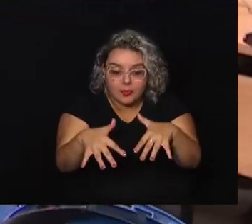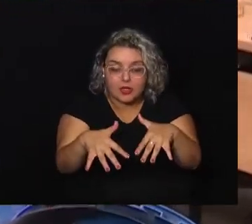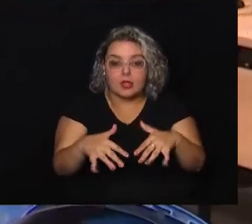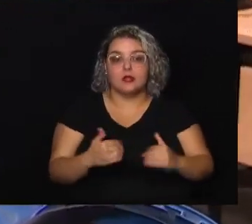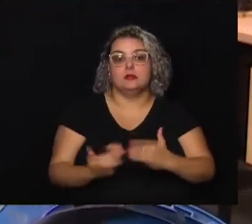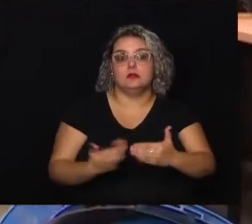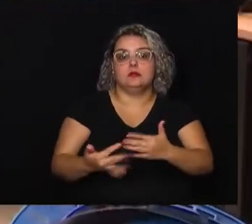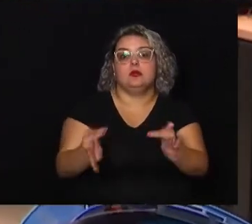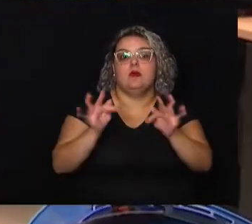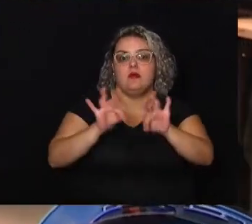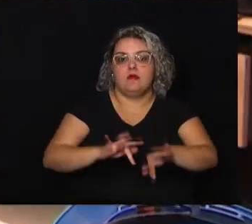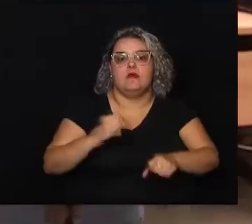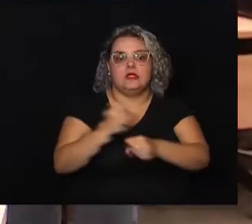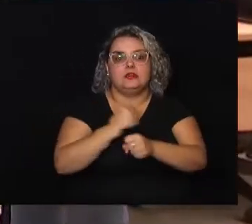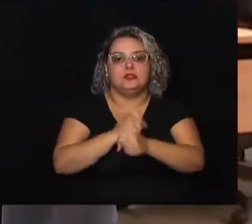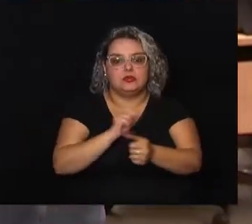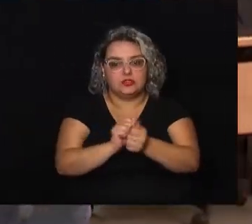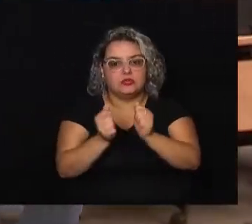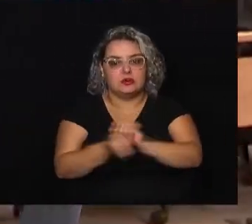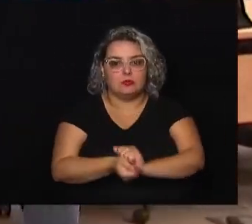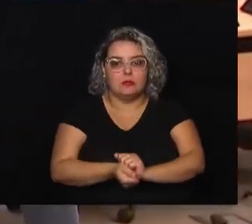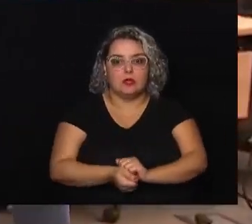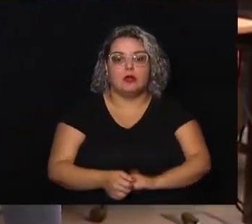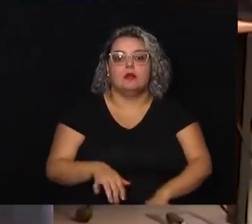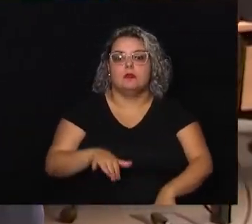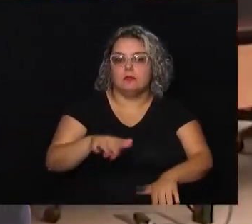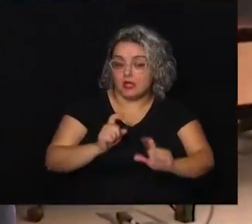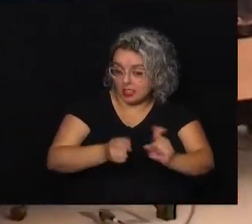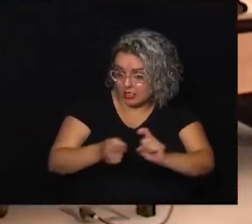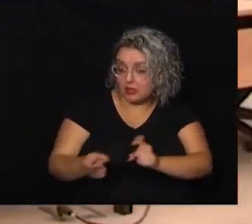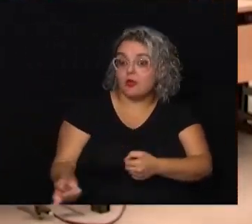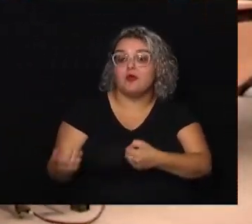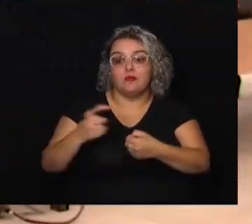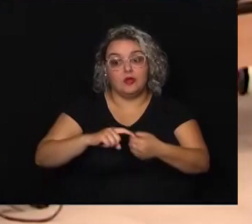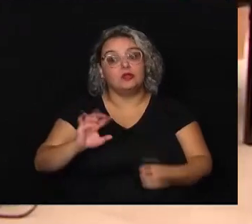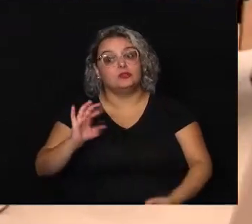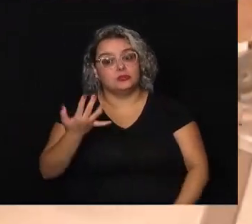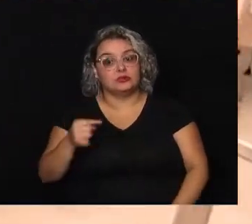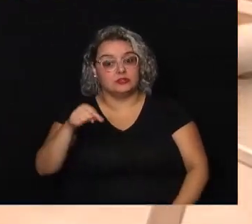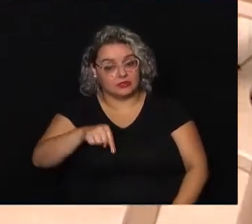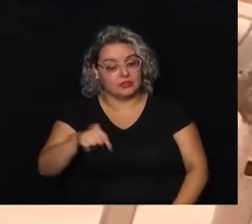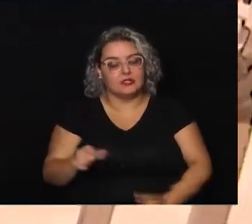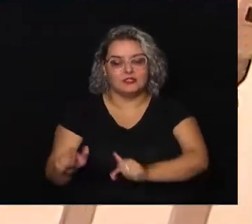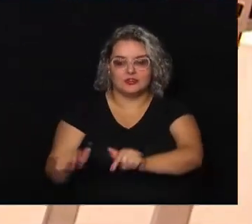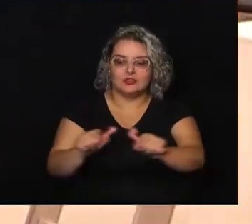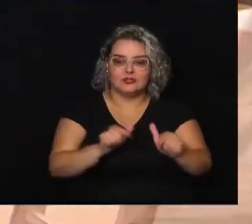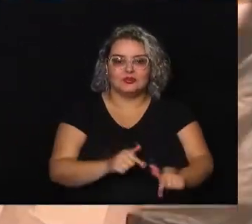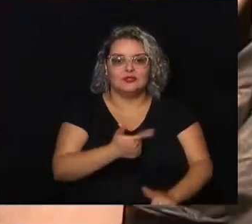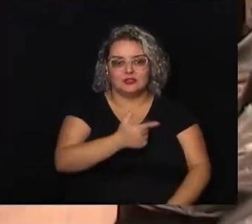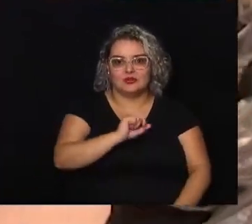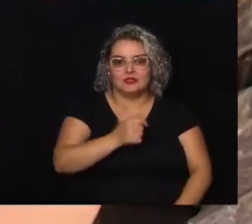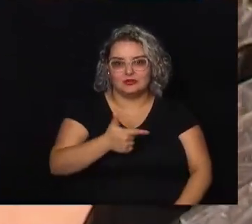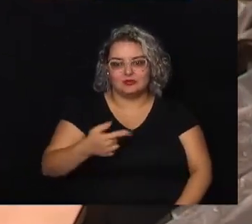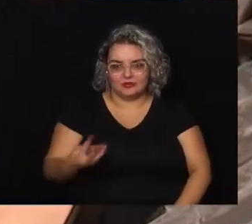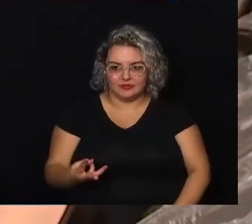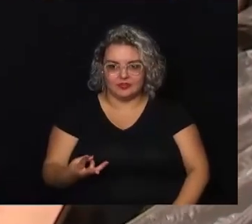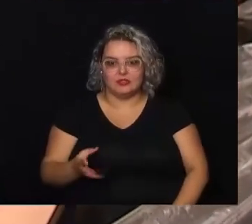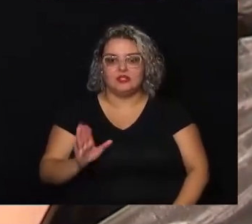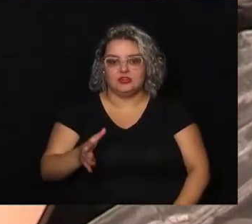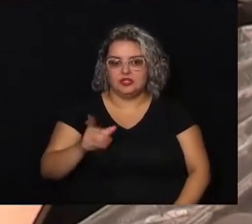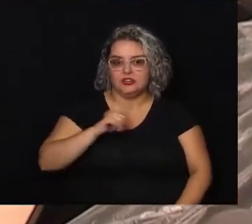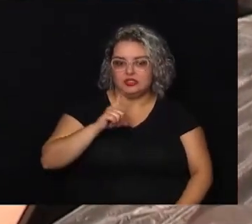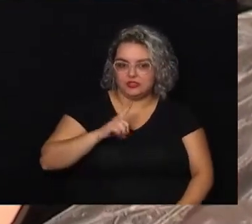de finalização de reforma para que as reuniões voltem a acontecer nestes espaços em 2023. Já